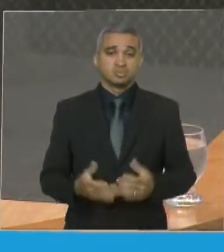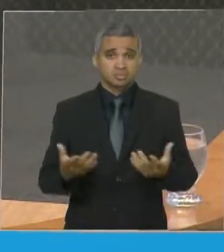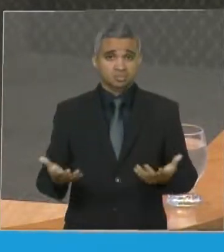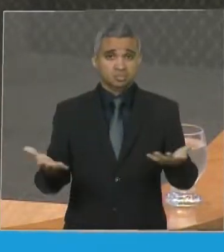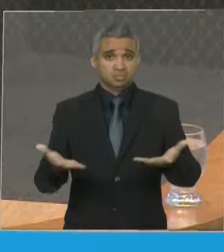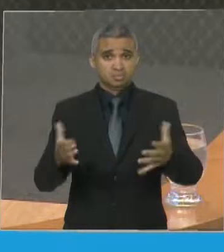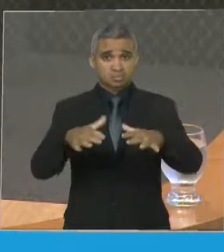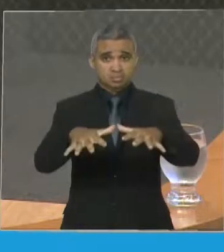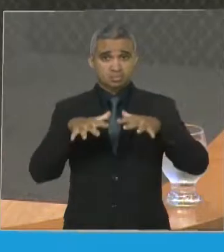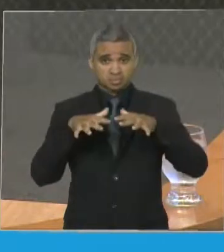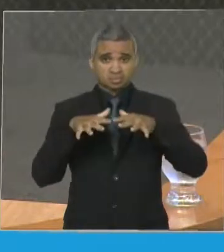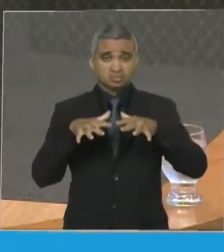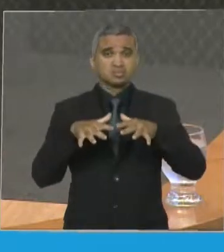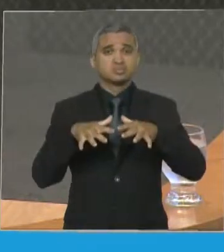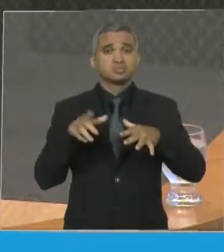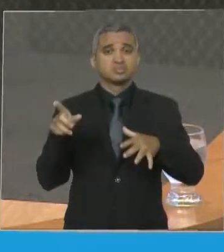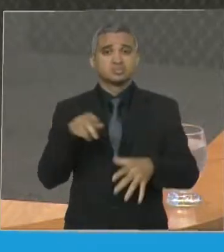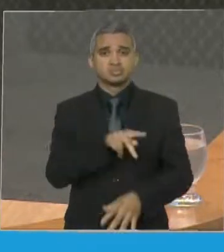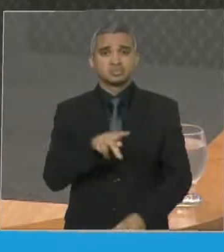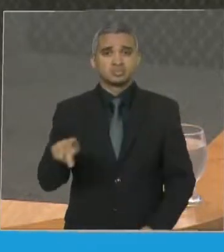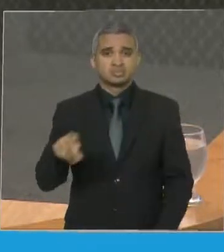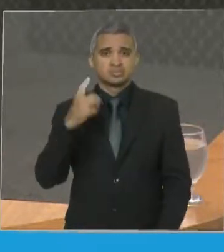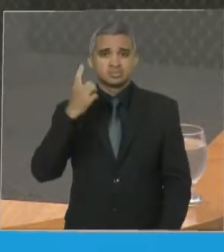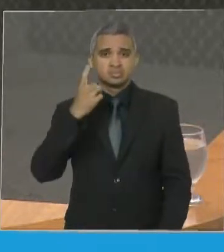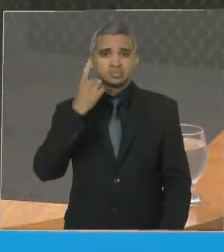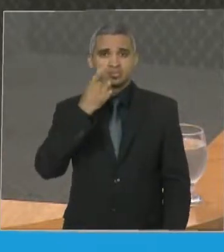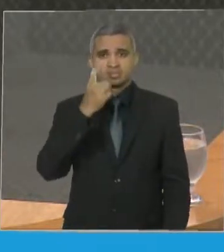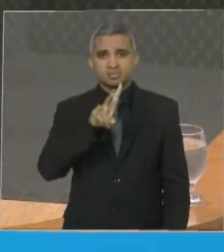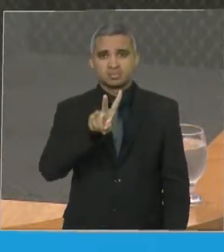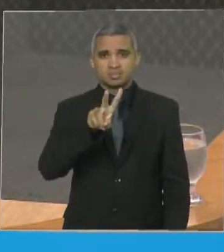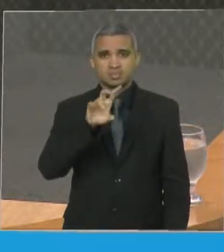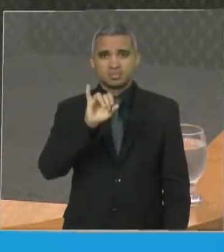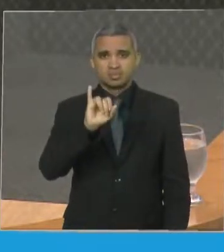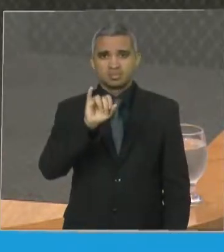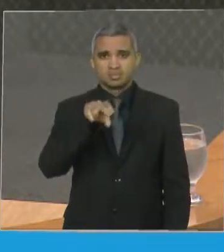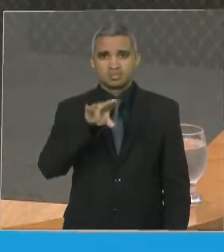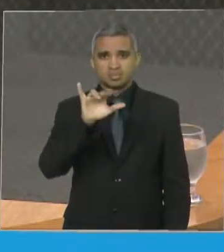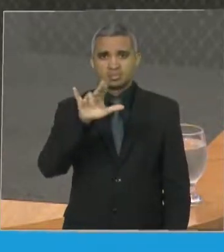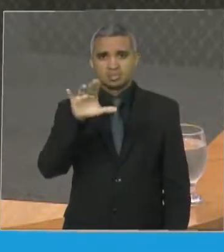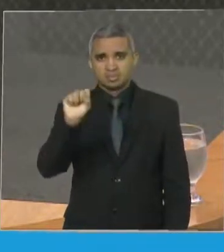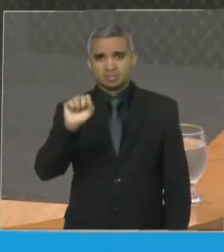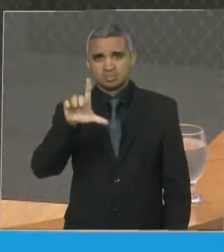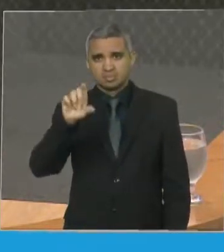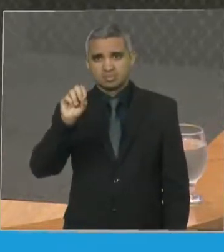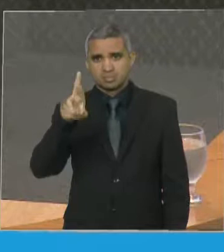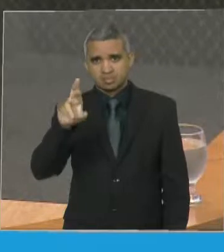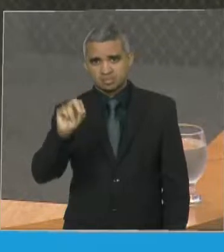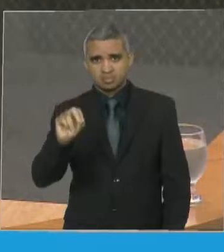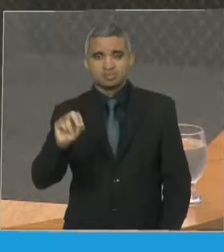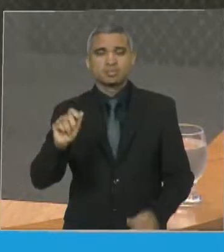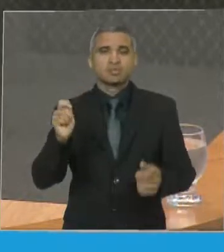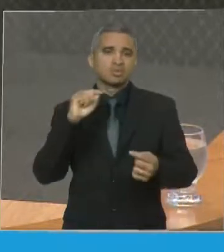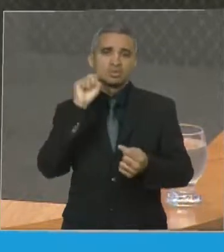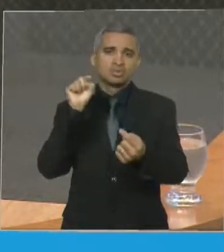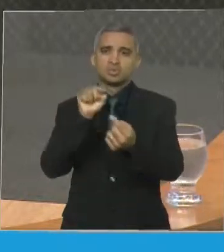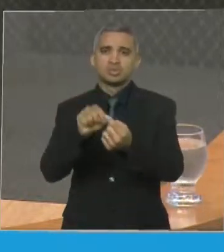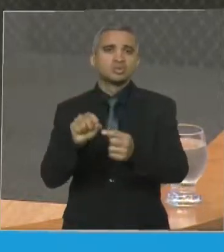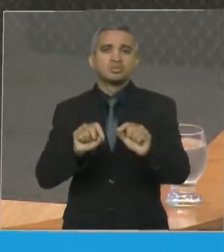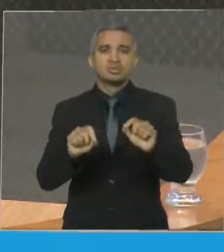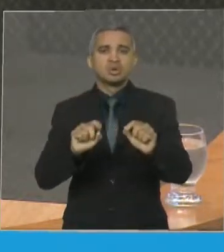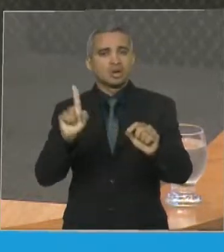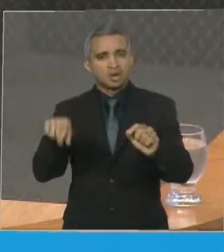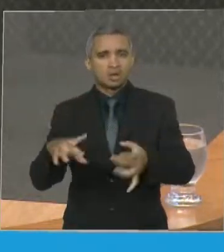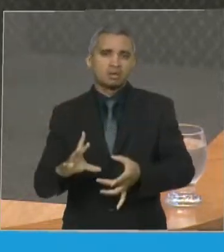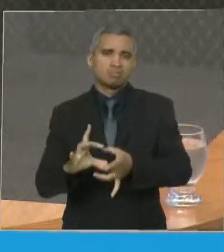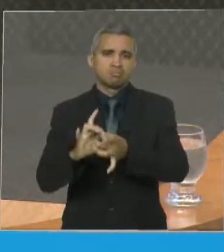tem o objetivo de fortalecer esse laço, através dessa justa homenagem pela força do seu povo e por tudo que